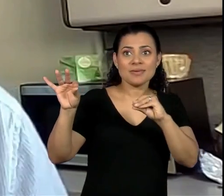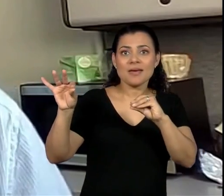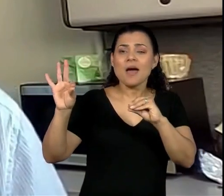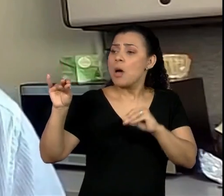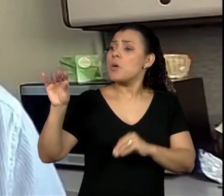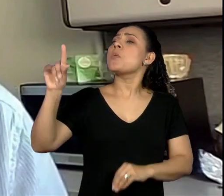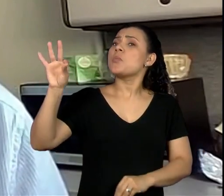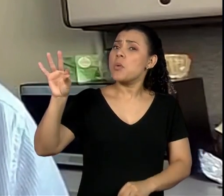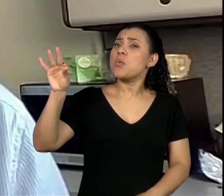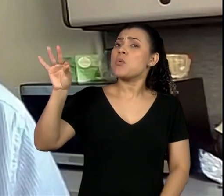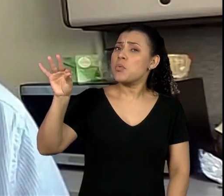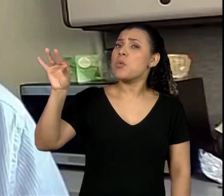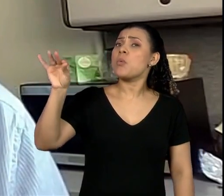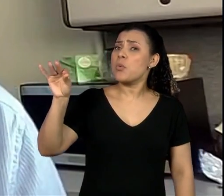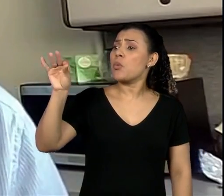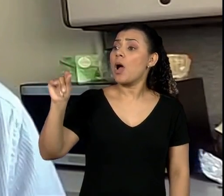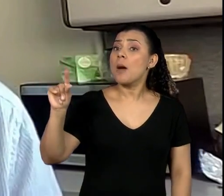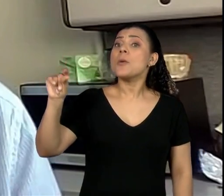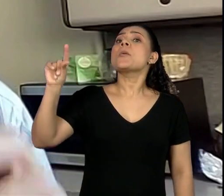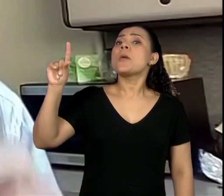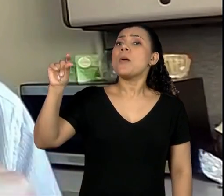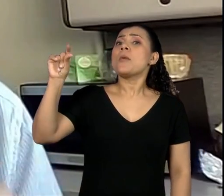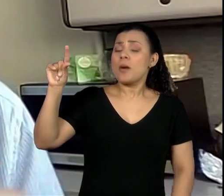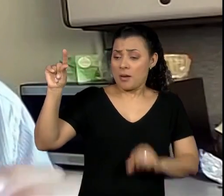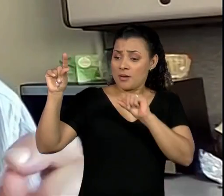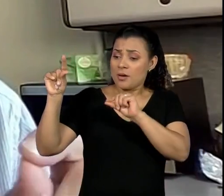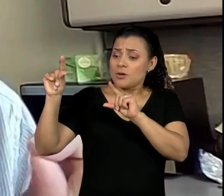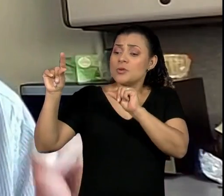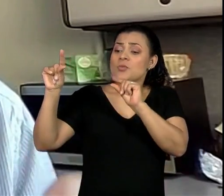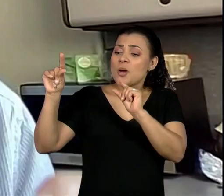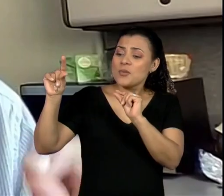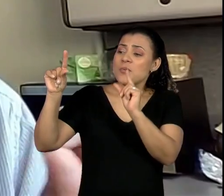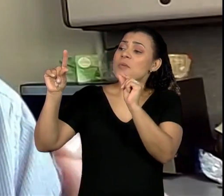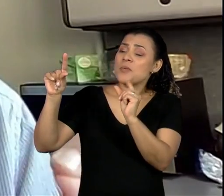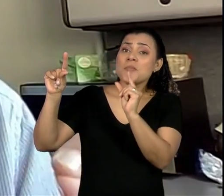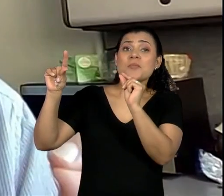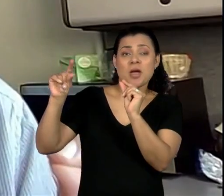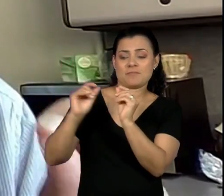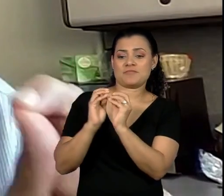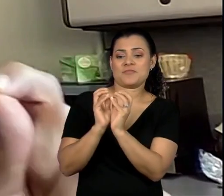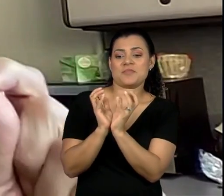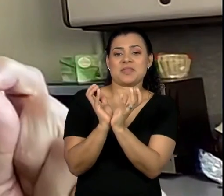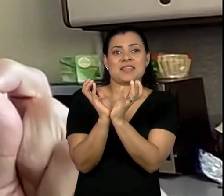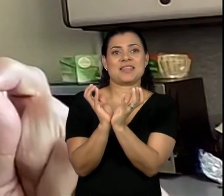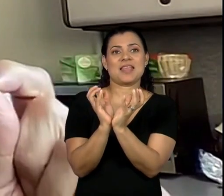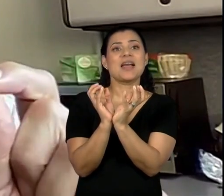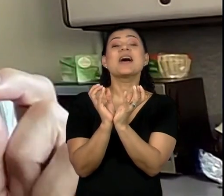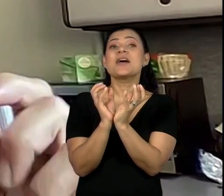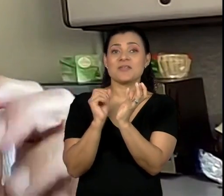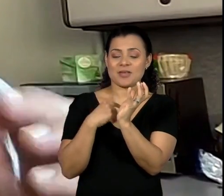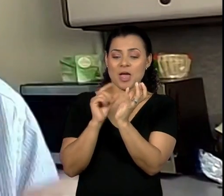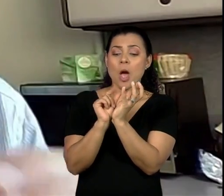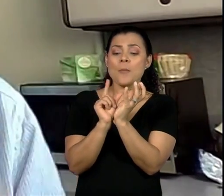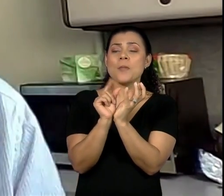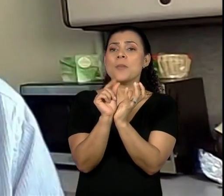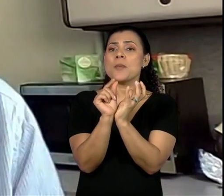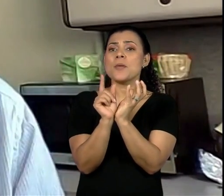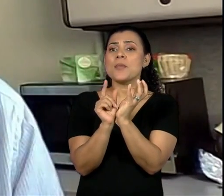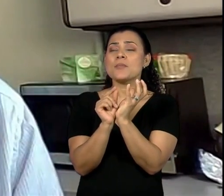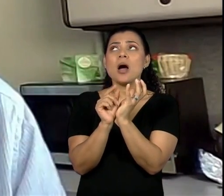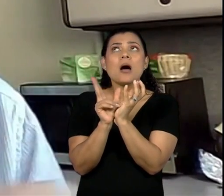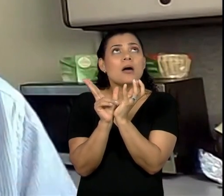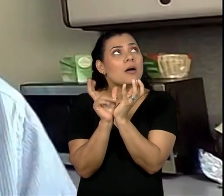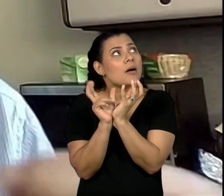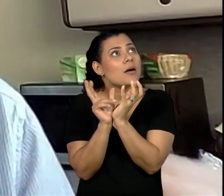que essa espécie também pode ter aprendizado vocal, que os filhotes no ninho estão aprendendo a cantar, eles precisam ouvir o canto